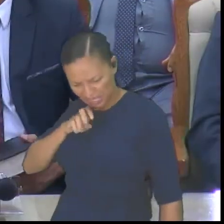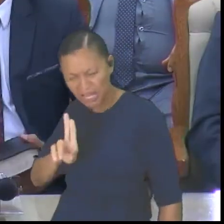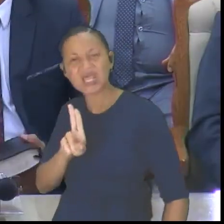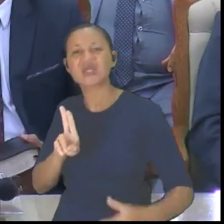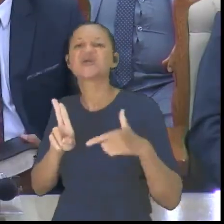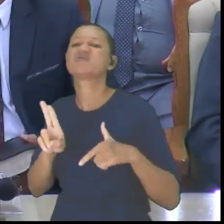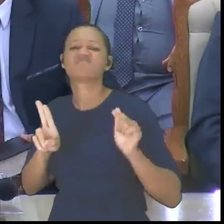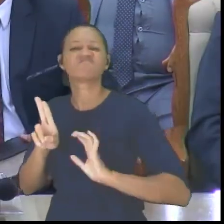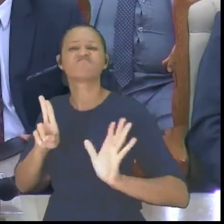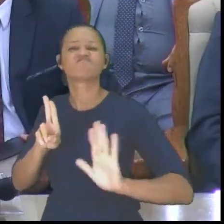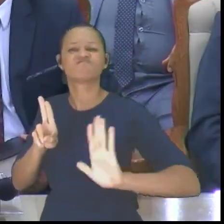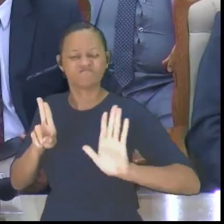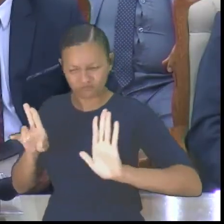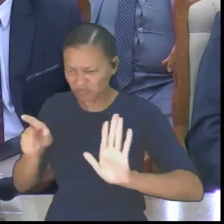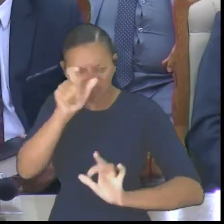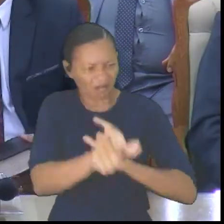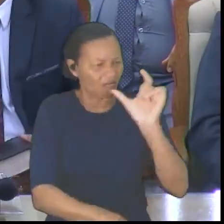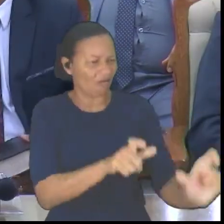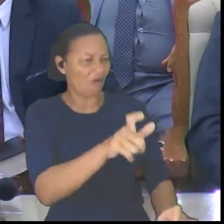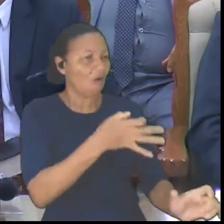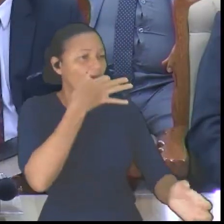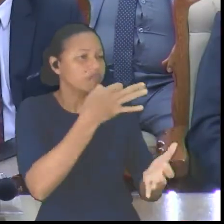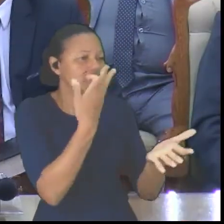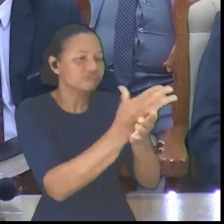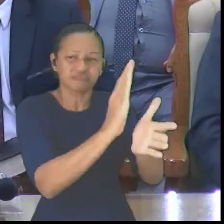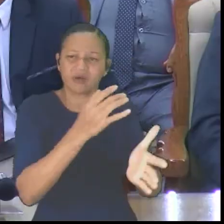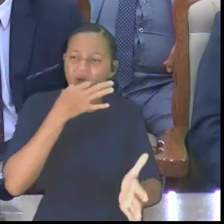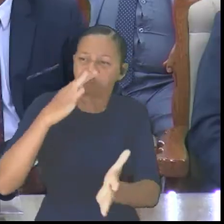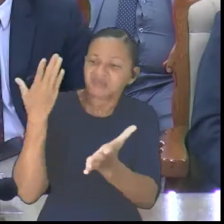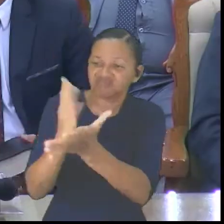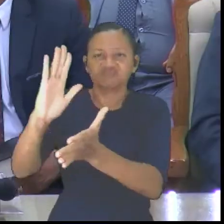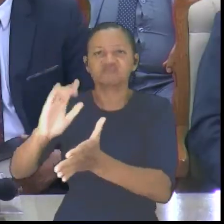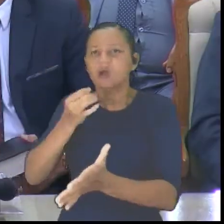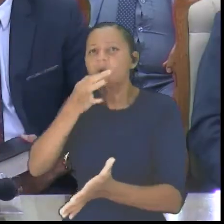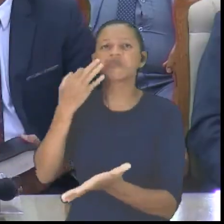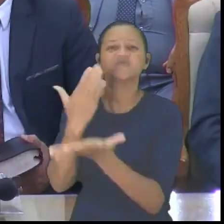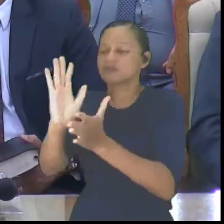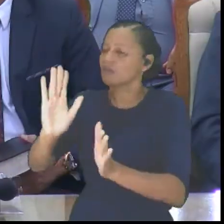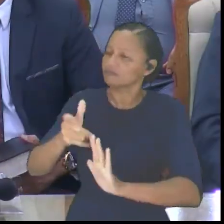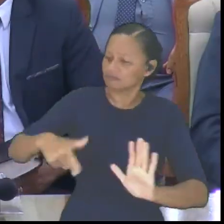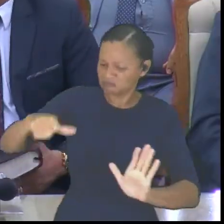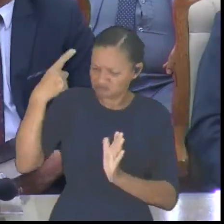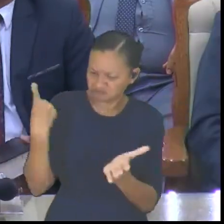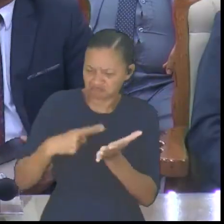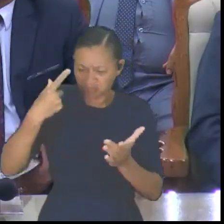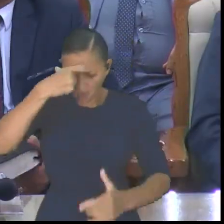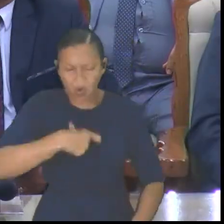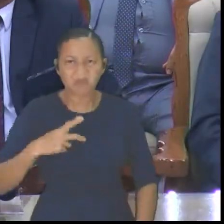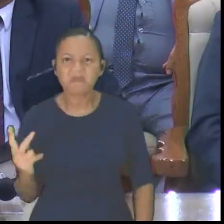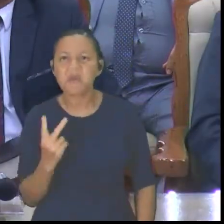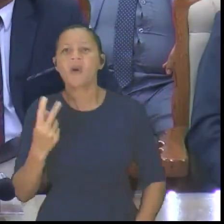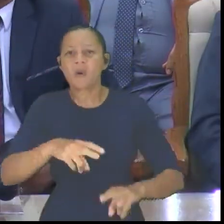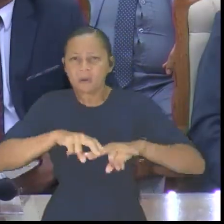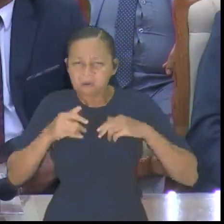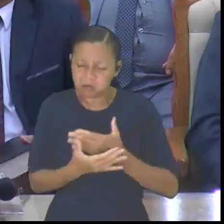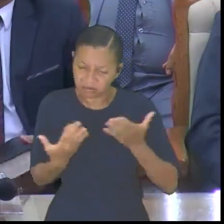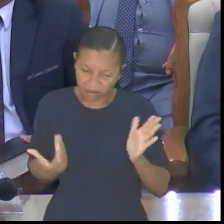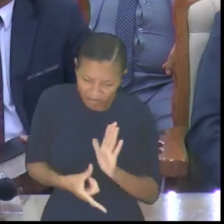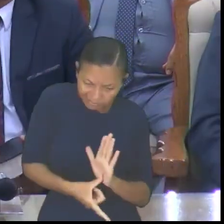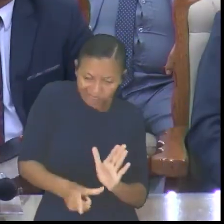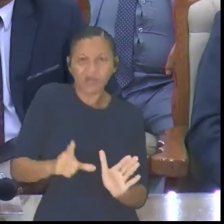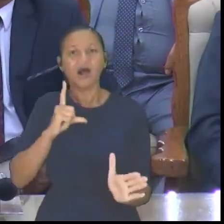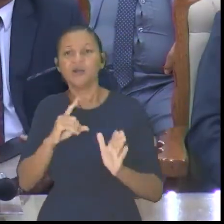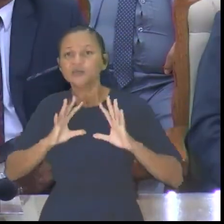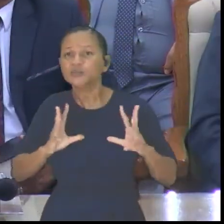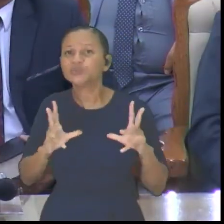e não deixava o que os outros diziam sobre ele determinar o seu valor. Por isso, antes